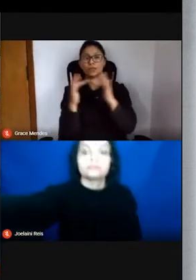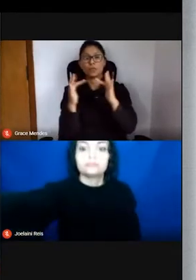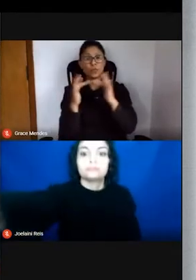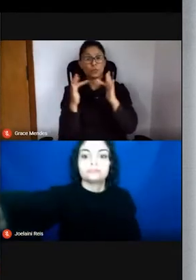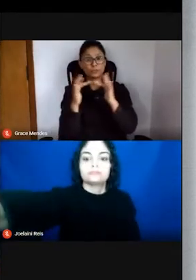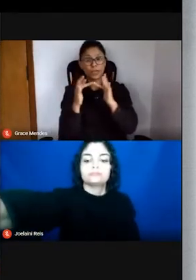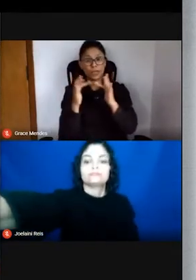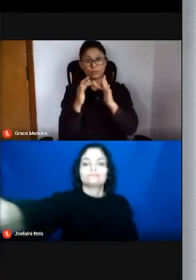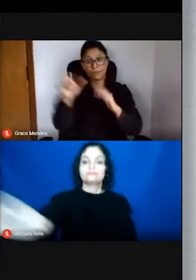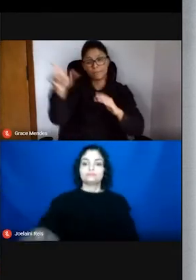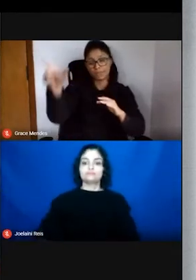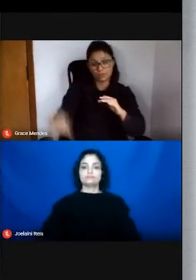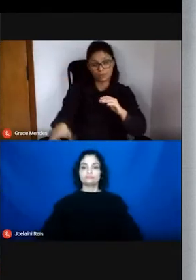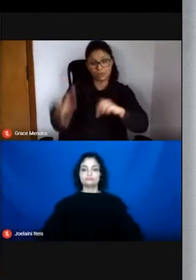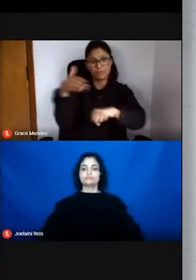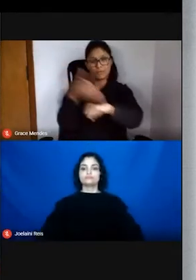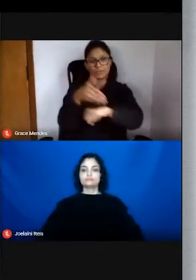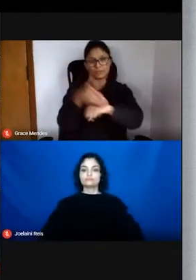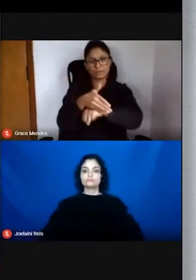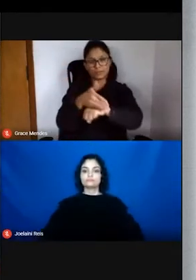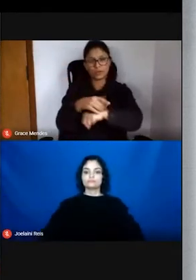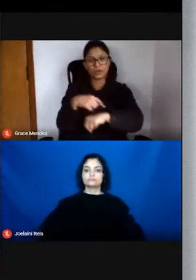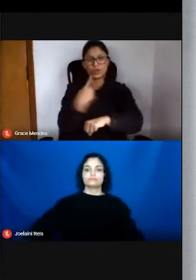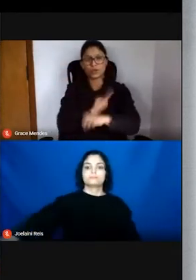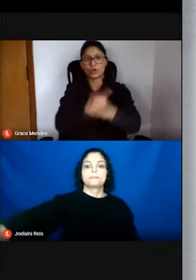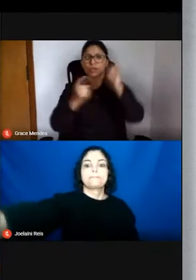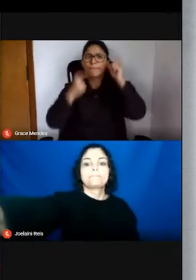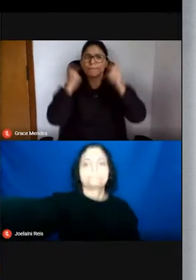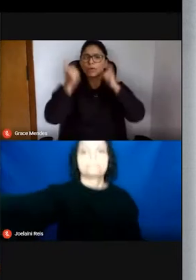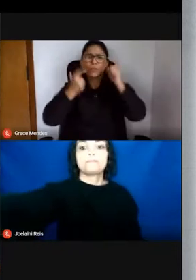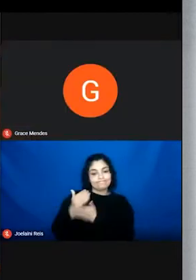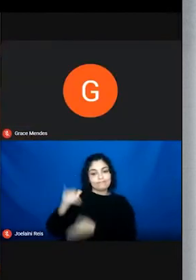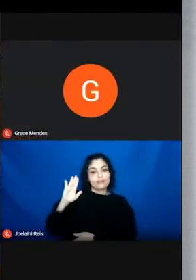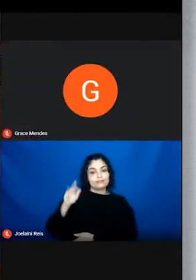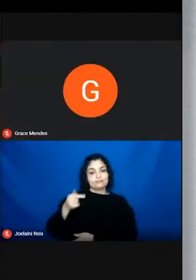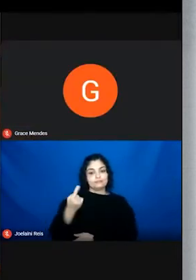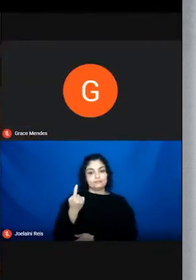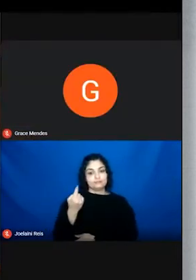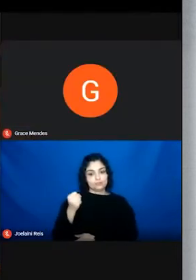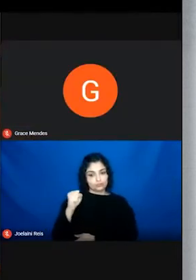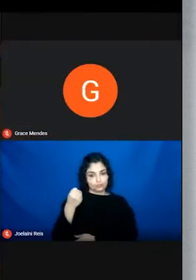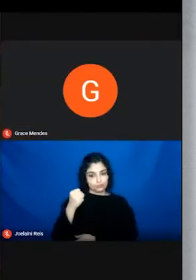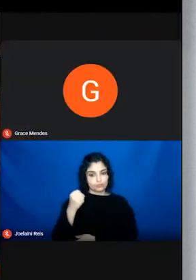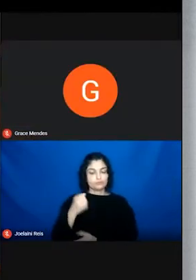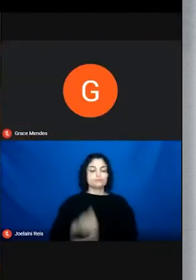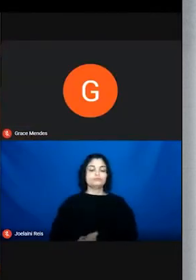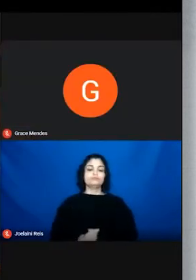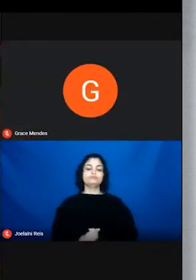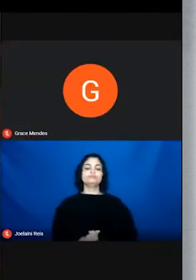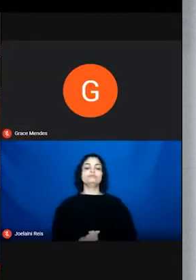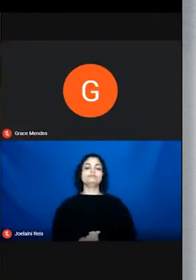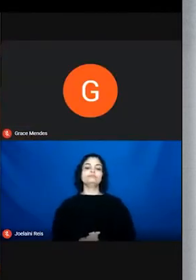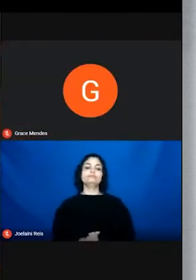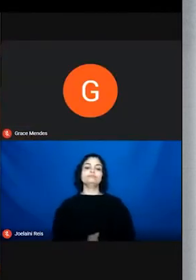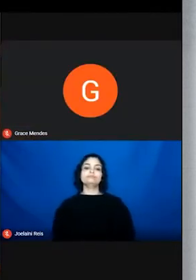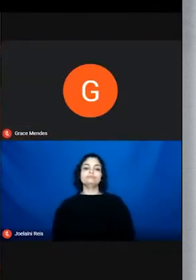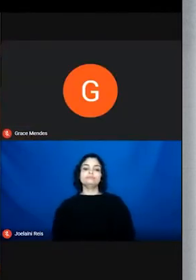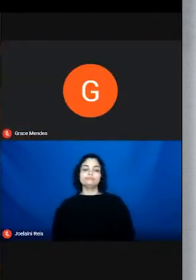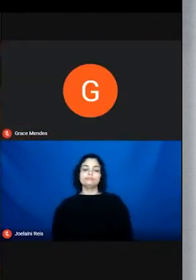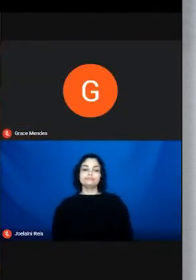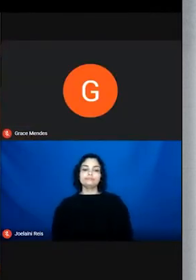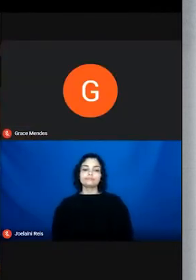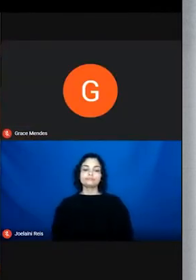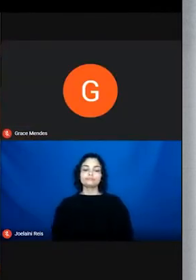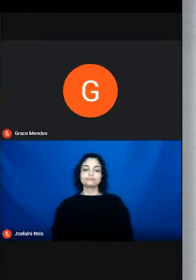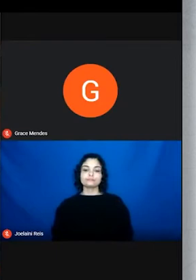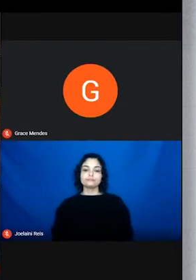médicos psiquiatras, psicólogos, professores, residentes e alunos de graduação e pós-graduação da